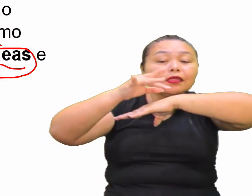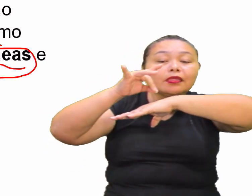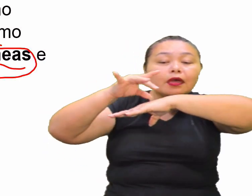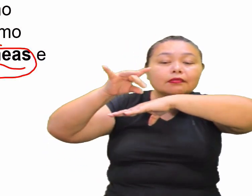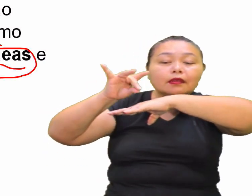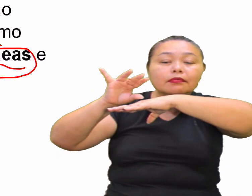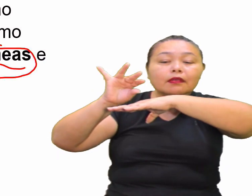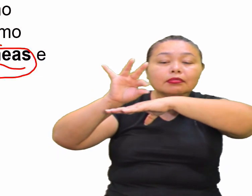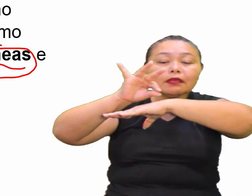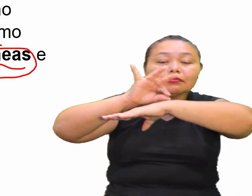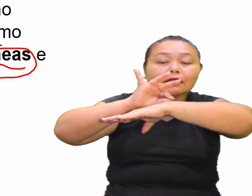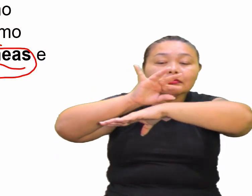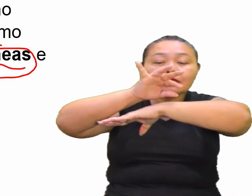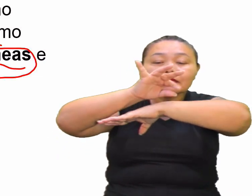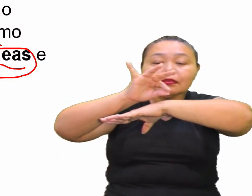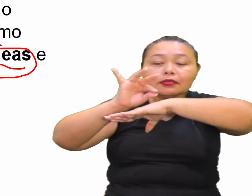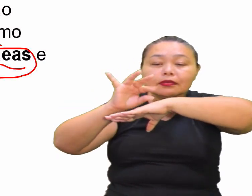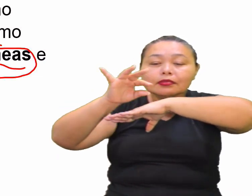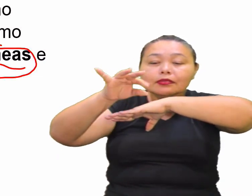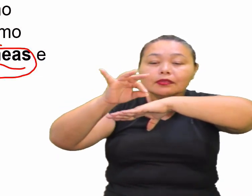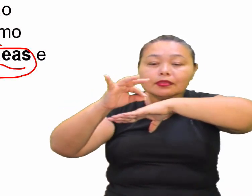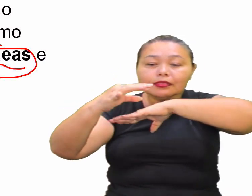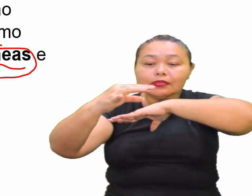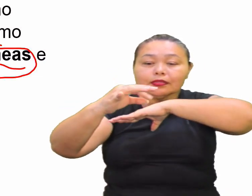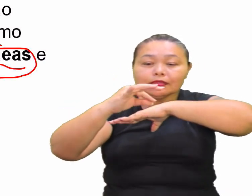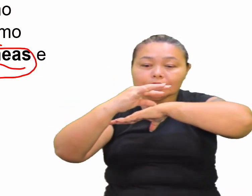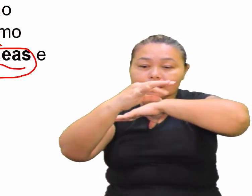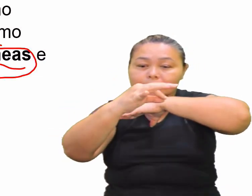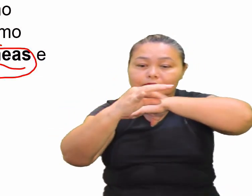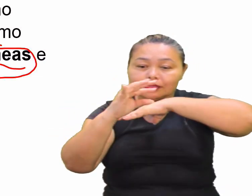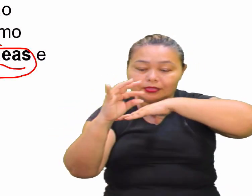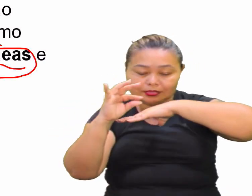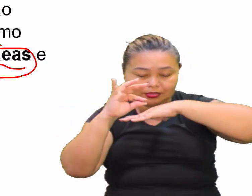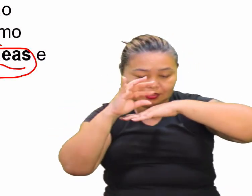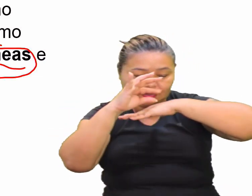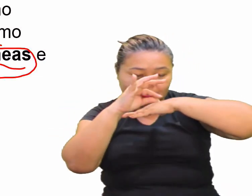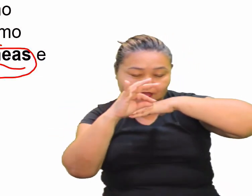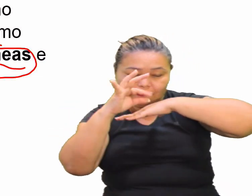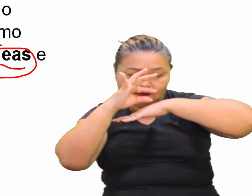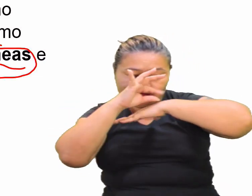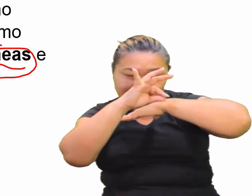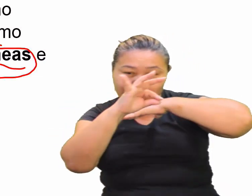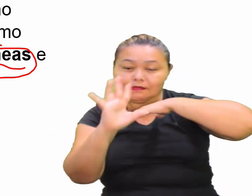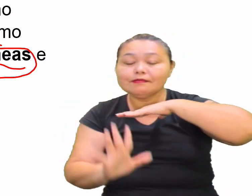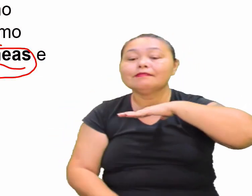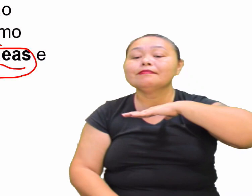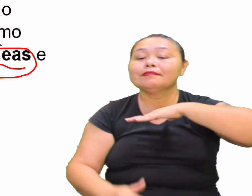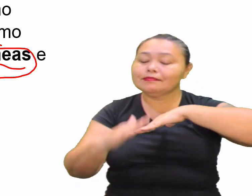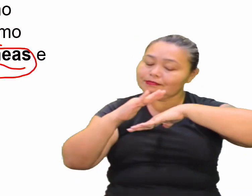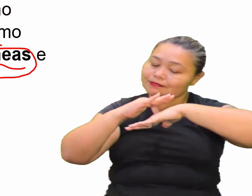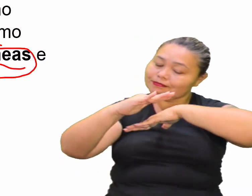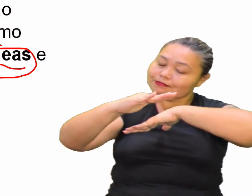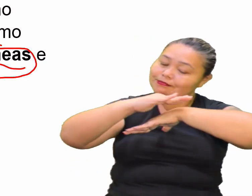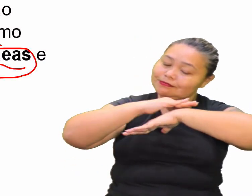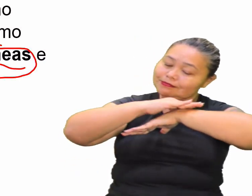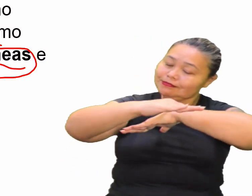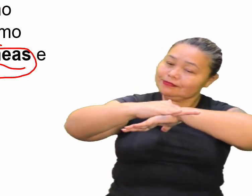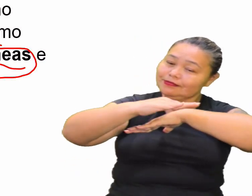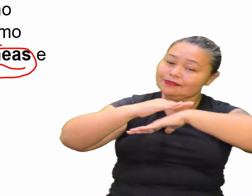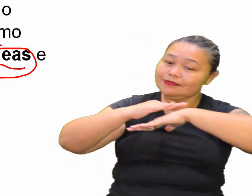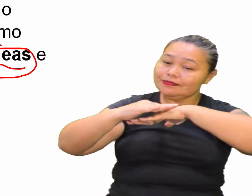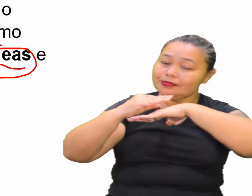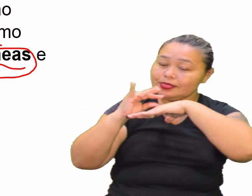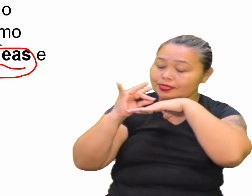são, já tem alguns centímetros, né, maior, e elas já formam pequenas coberturas que ali já podem